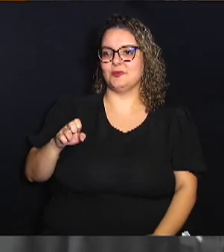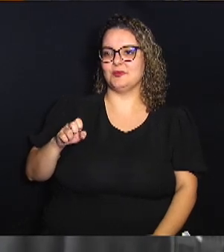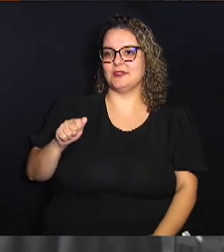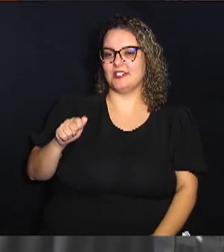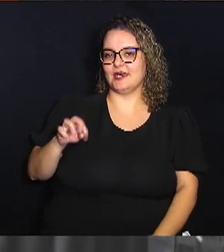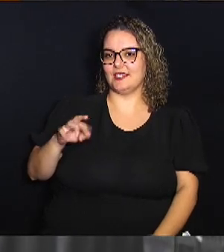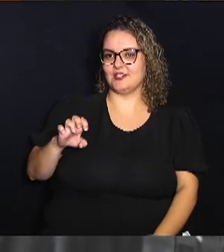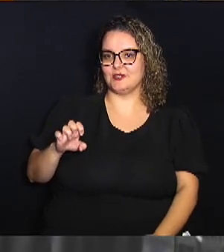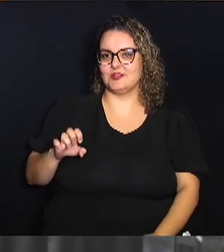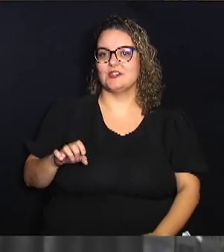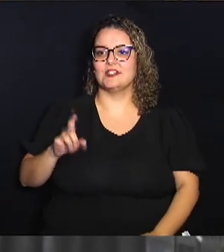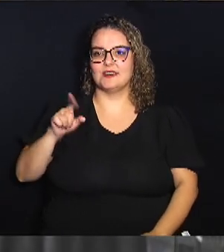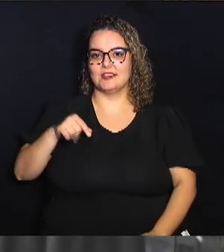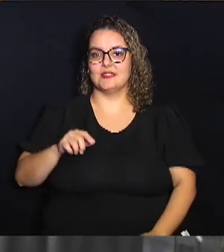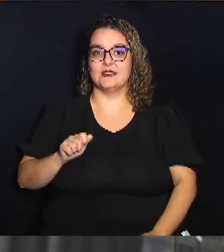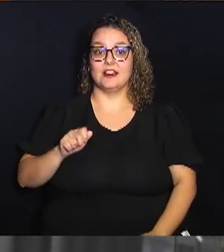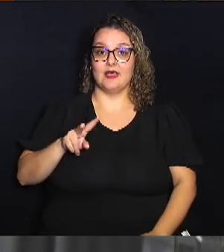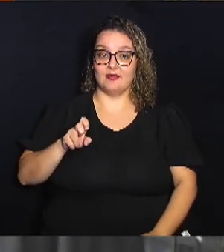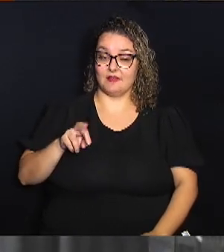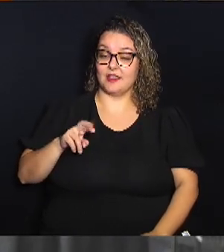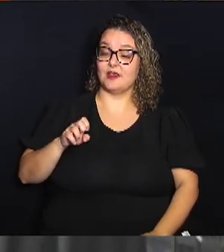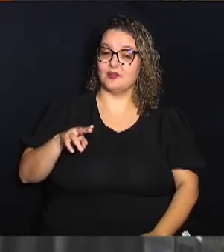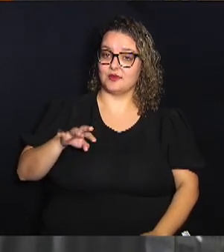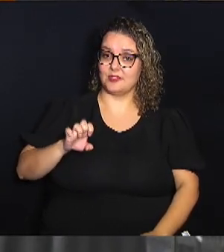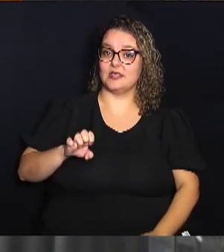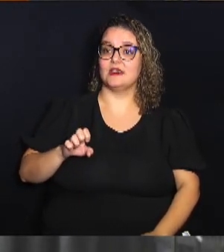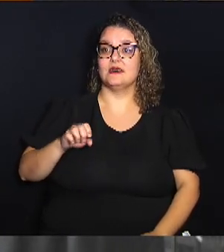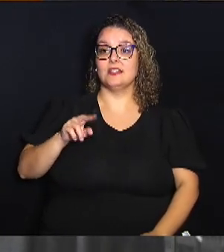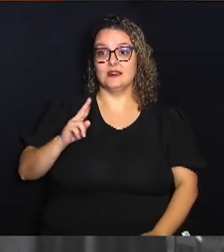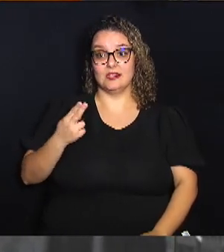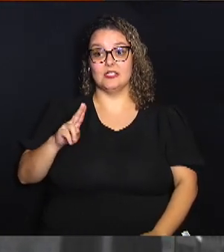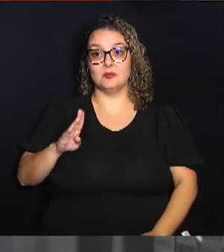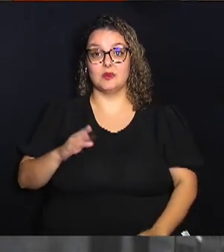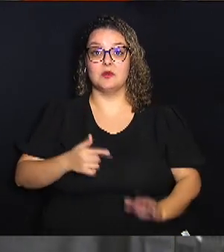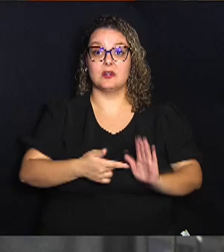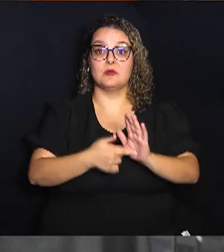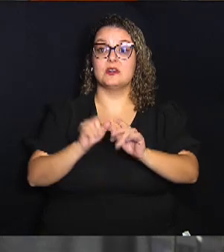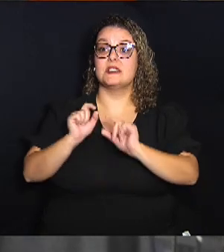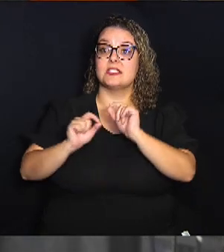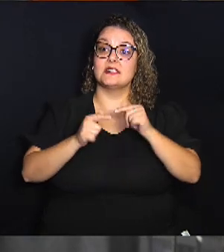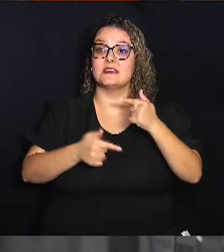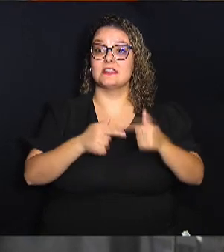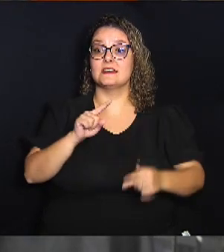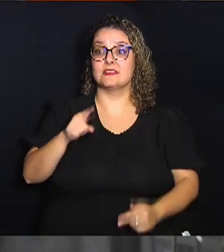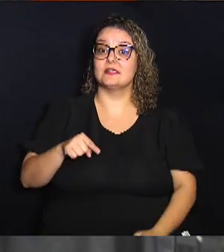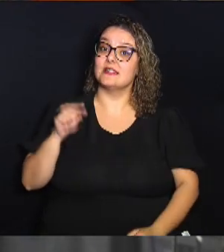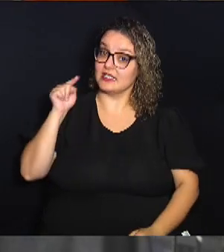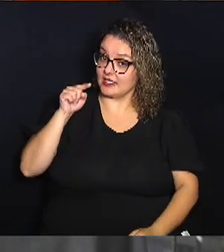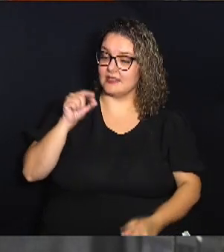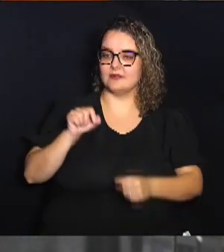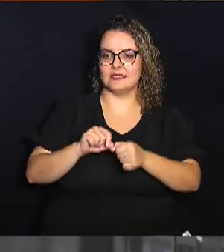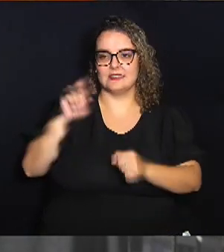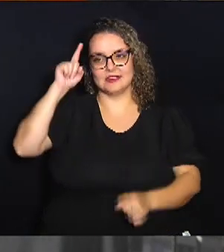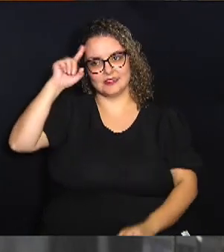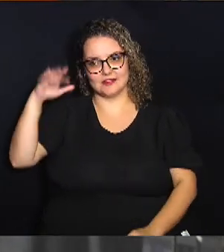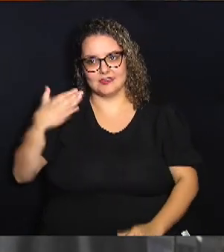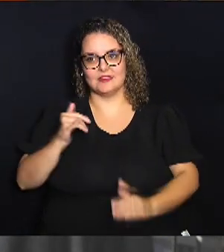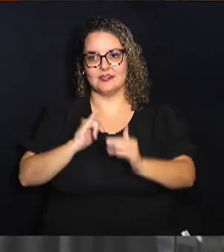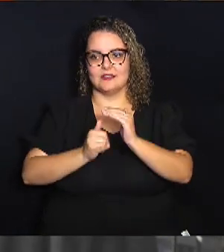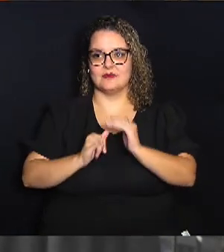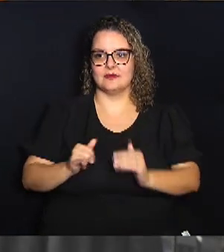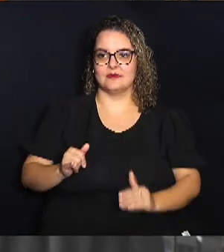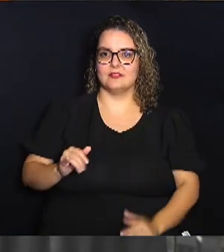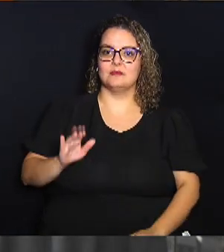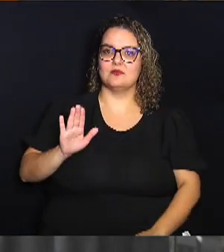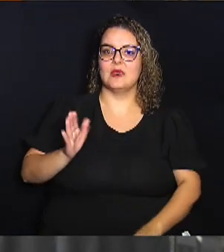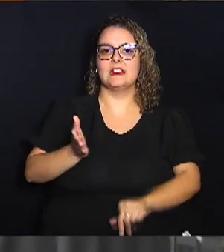que está na Venturi Hub justamente para mostrar quem é essa geração Z que está lá fazendo o dia a dia das startups.